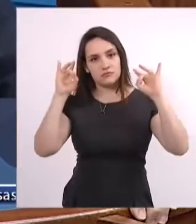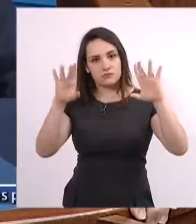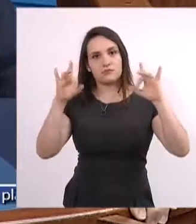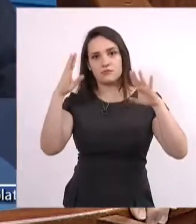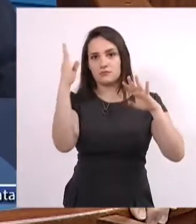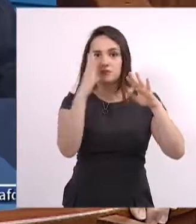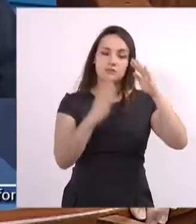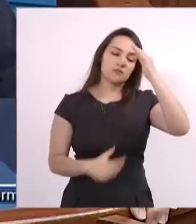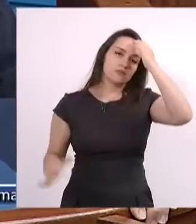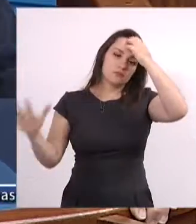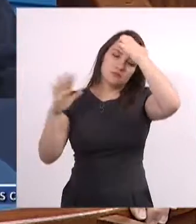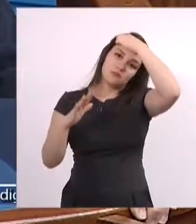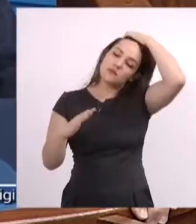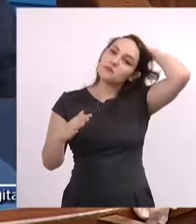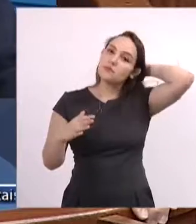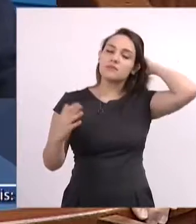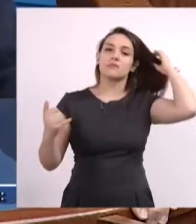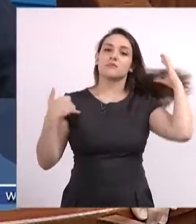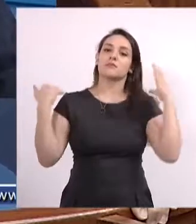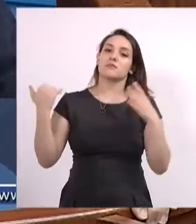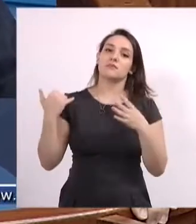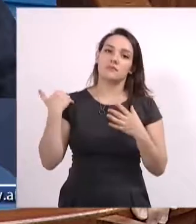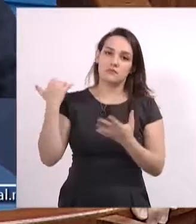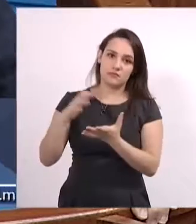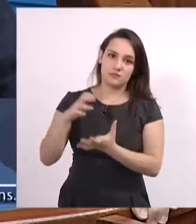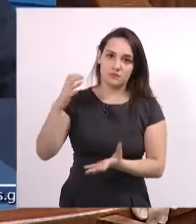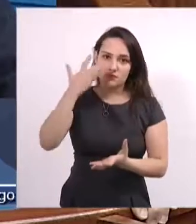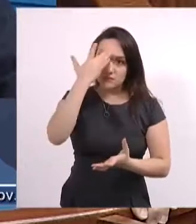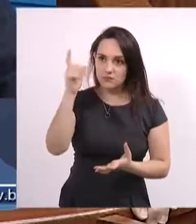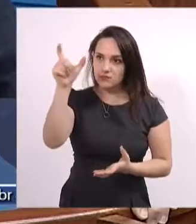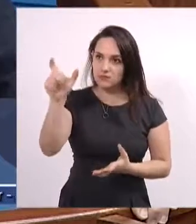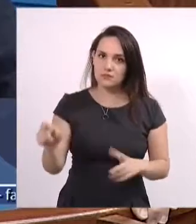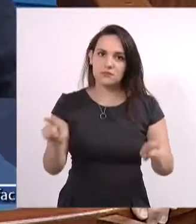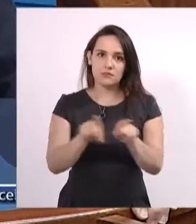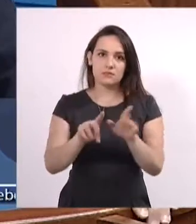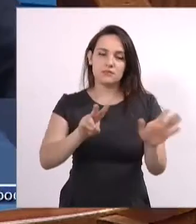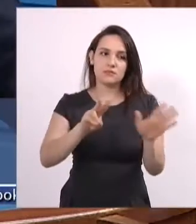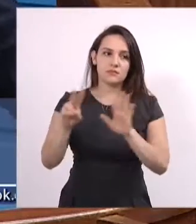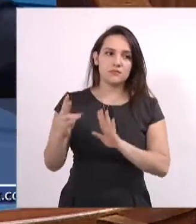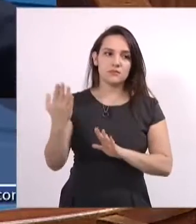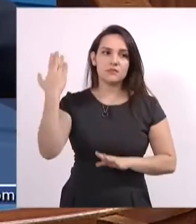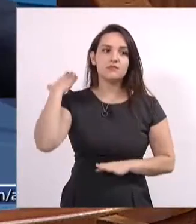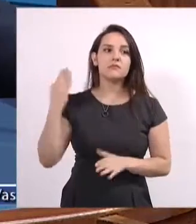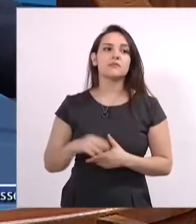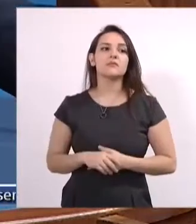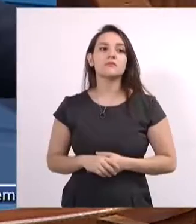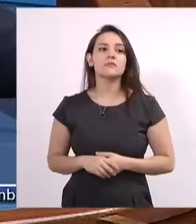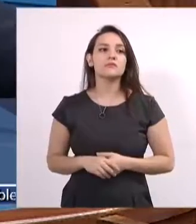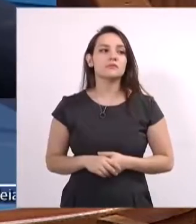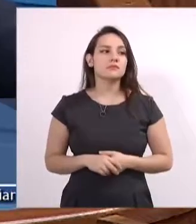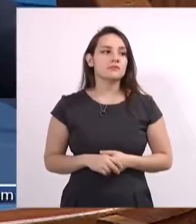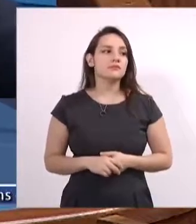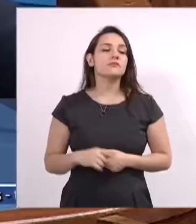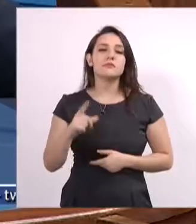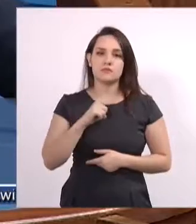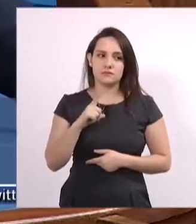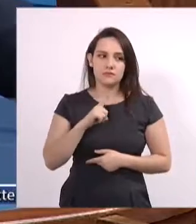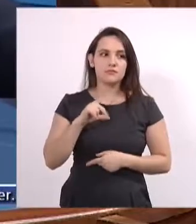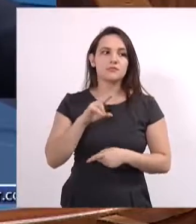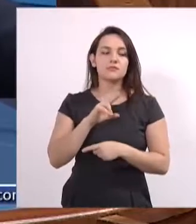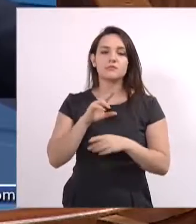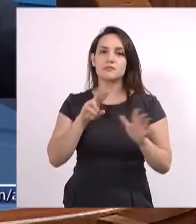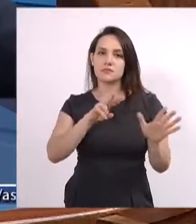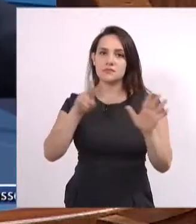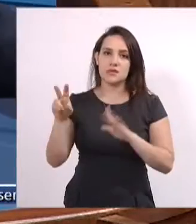Idoso, mas também tivemos a semana passada a Semana Estadual do Idoso,